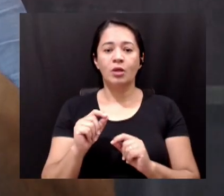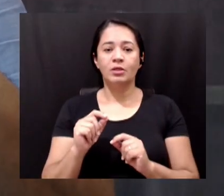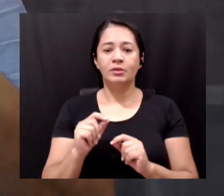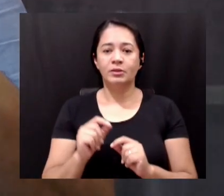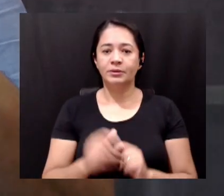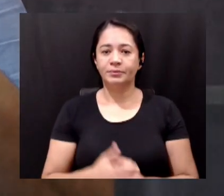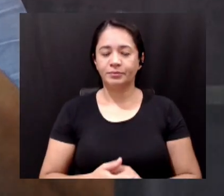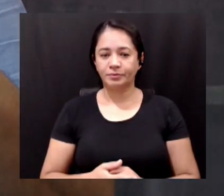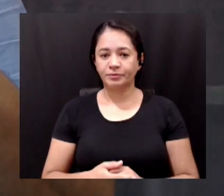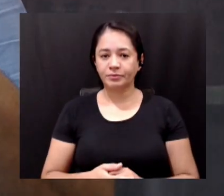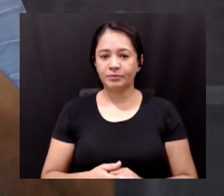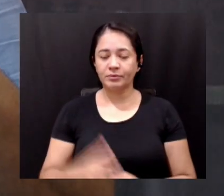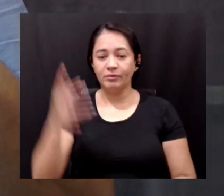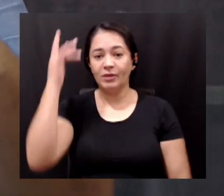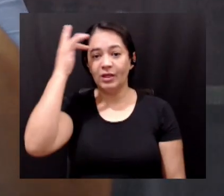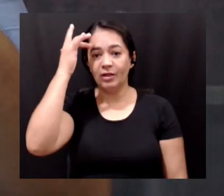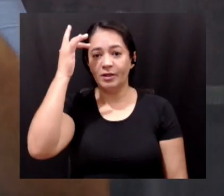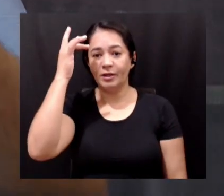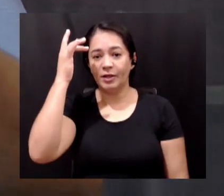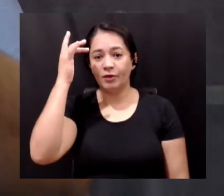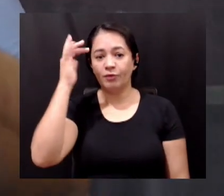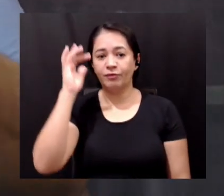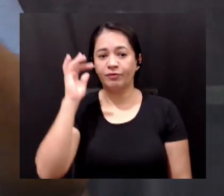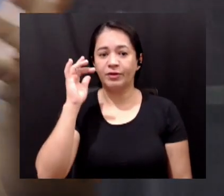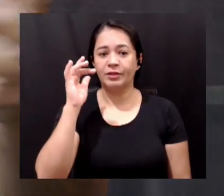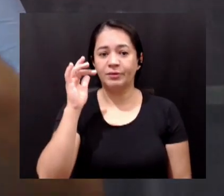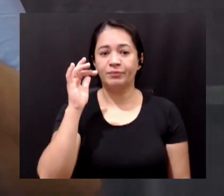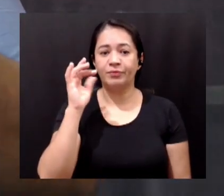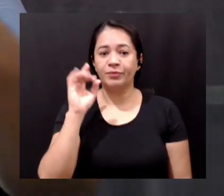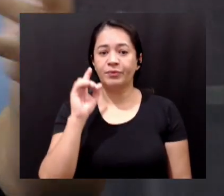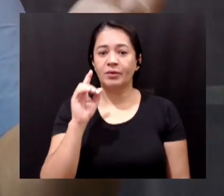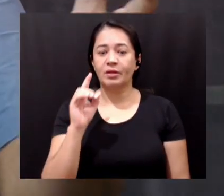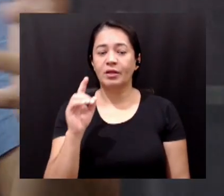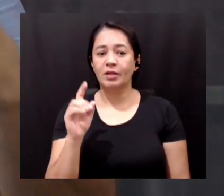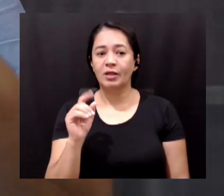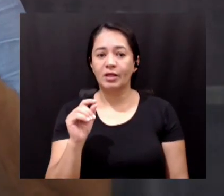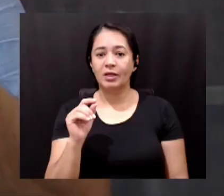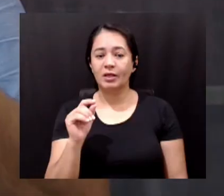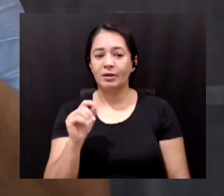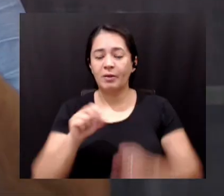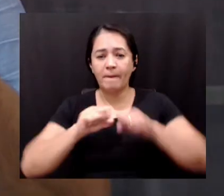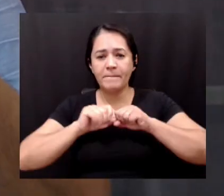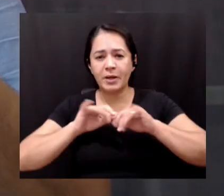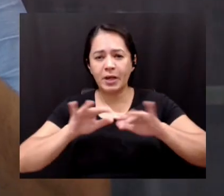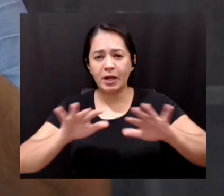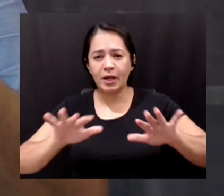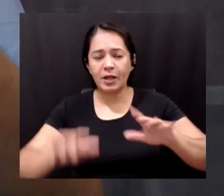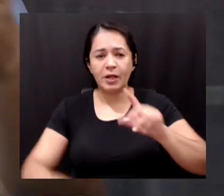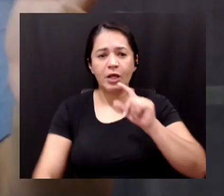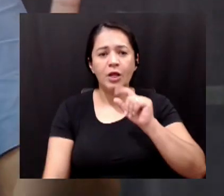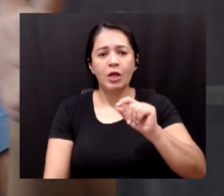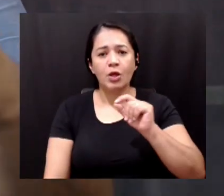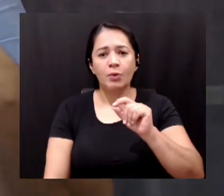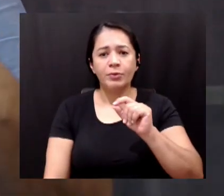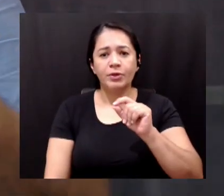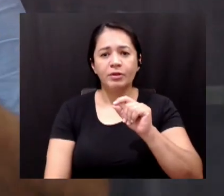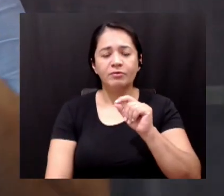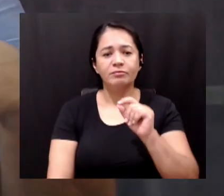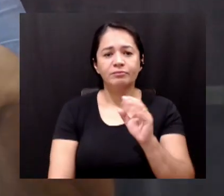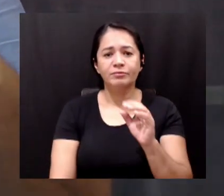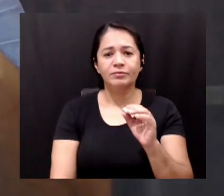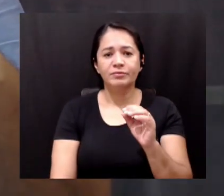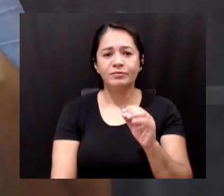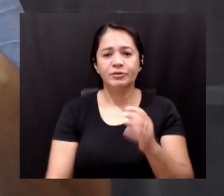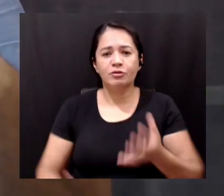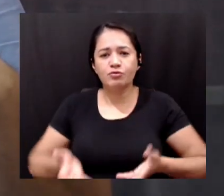facilidade, a grande proliferação, né, de estímulos ali presentes.